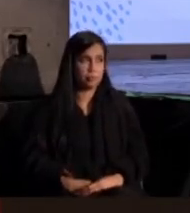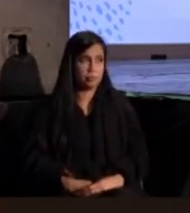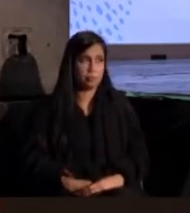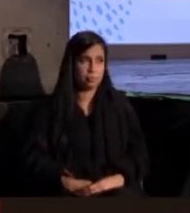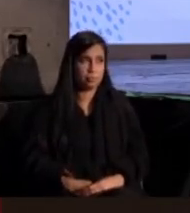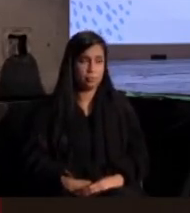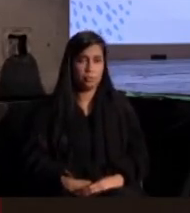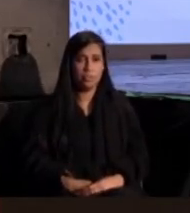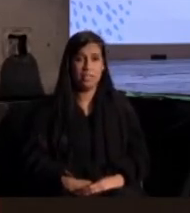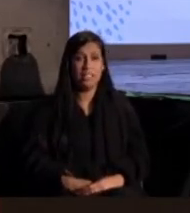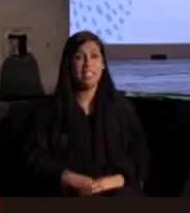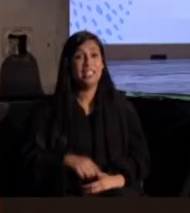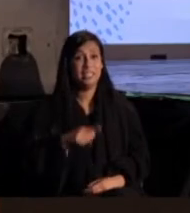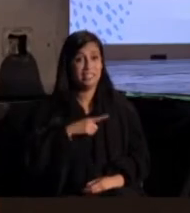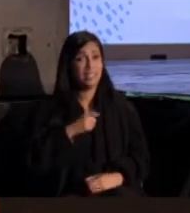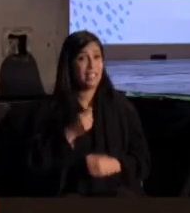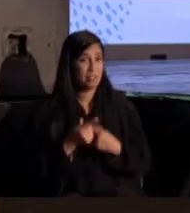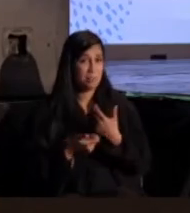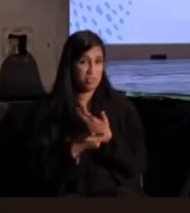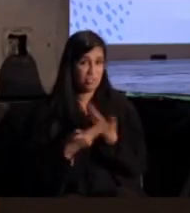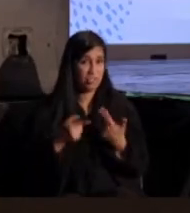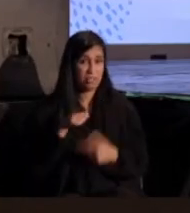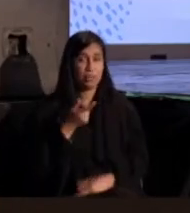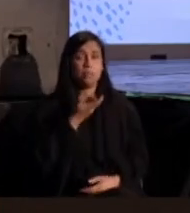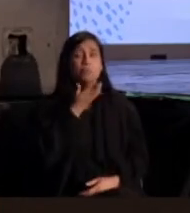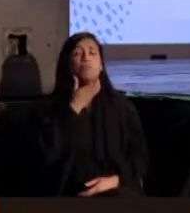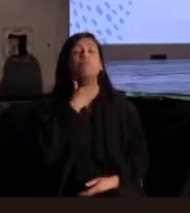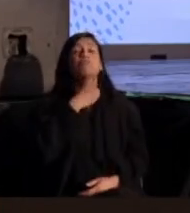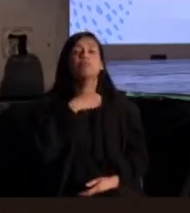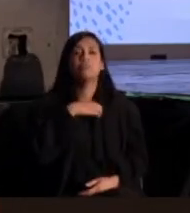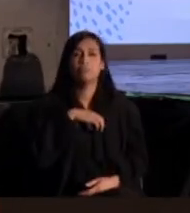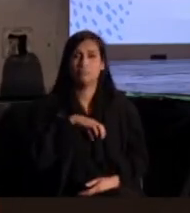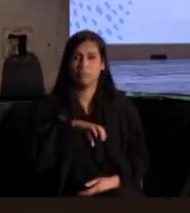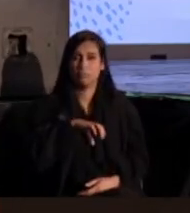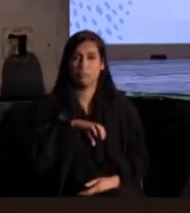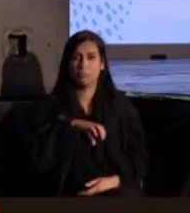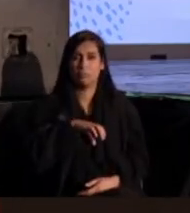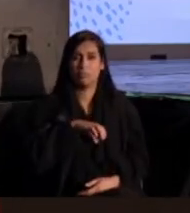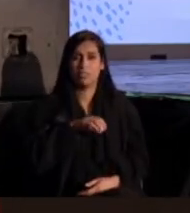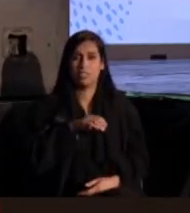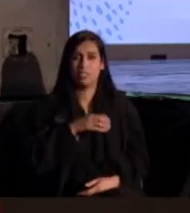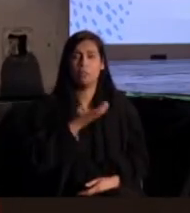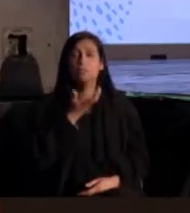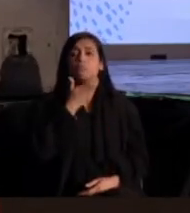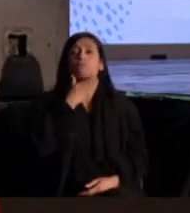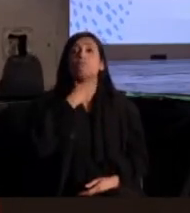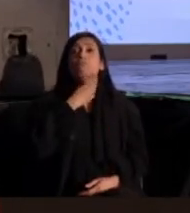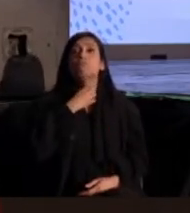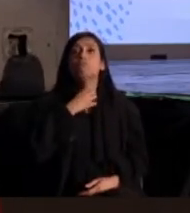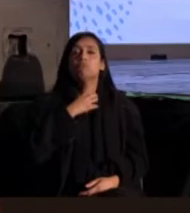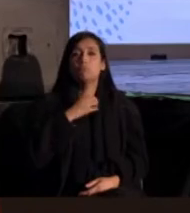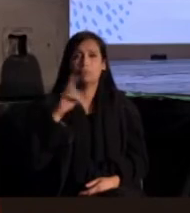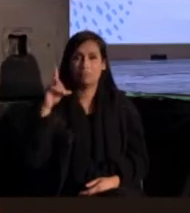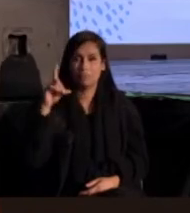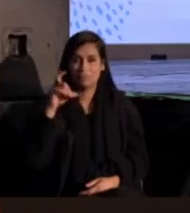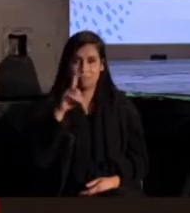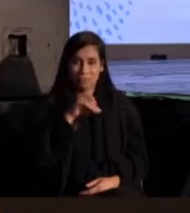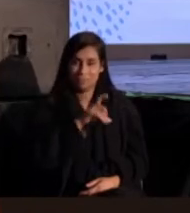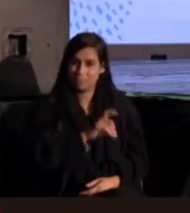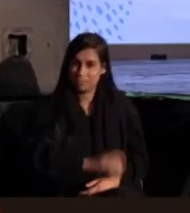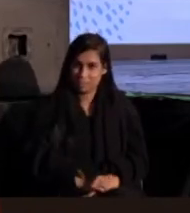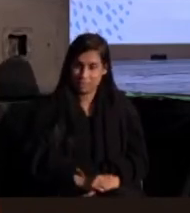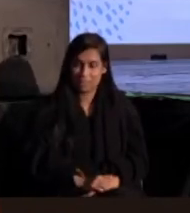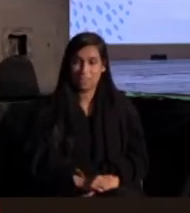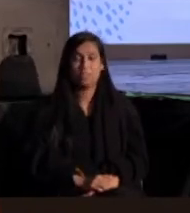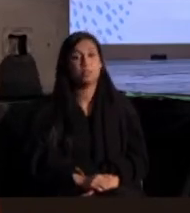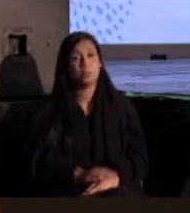né? Aprender, deglutir, triturar, ensalivar e deglutir. Não tem como